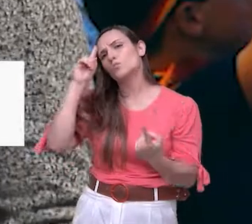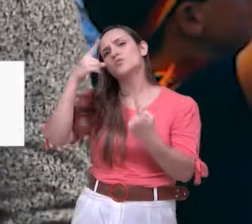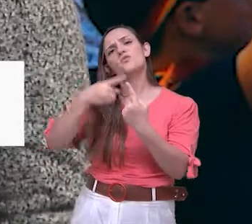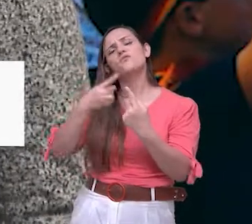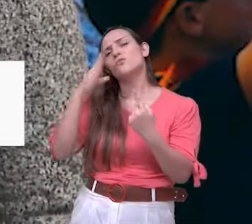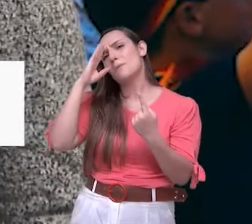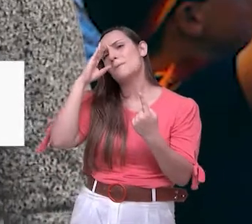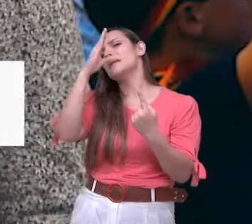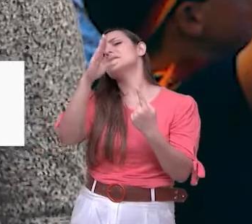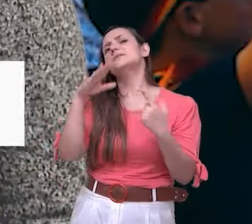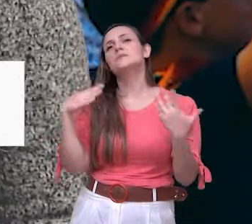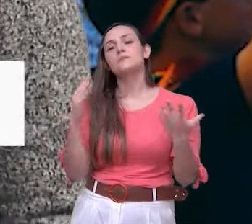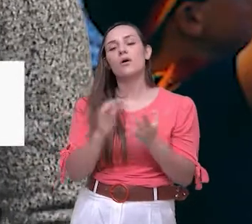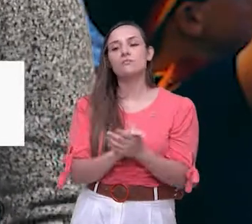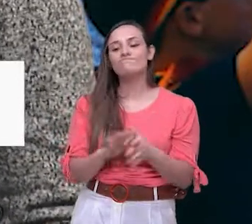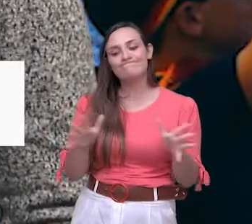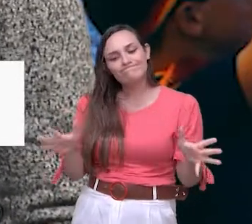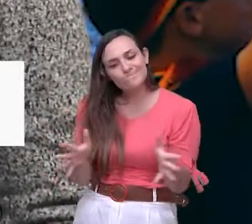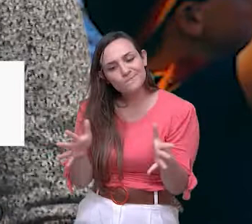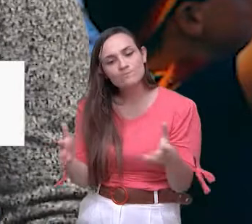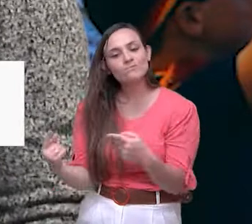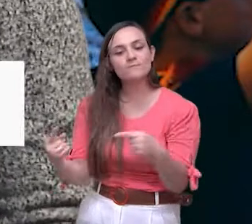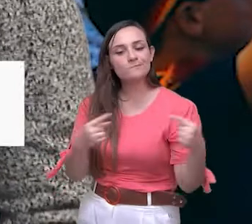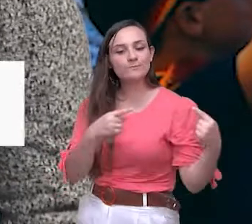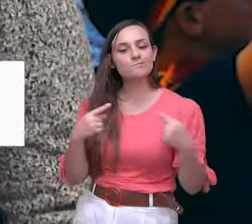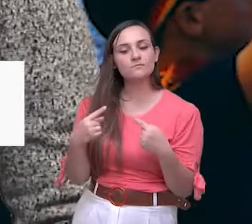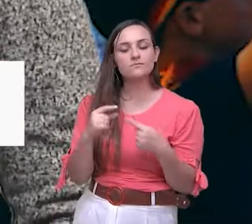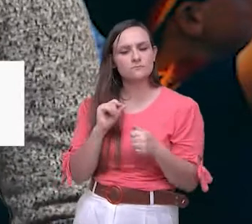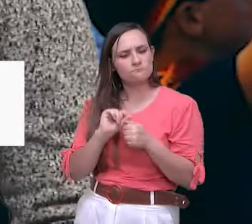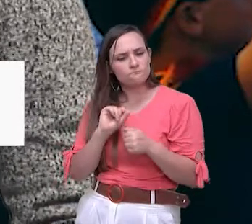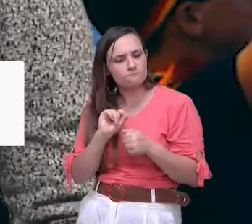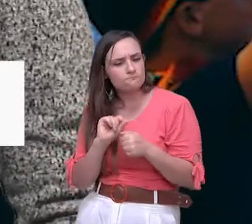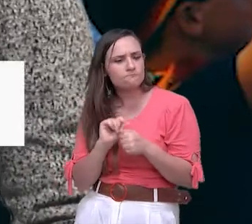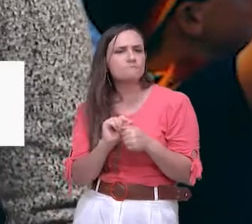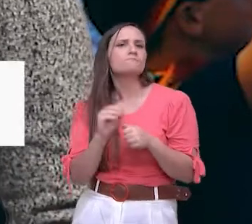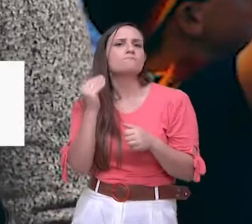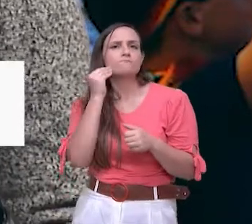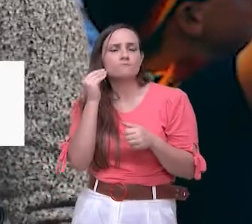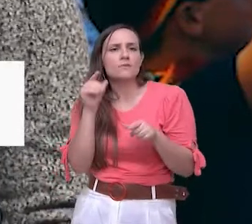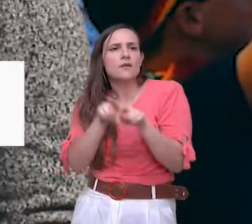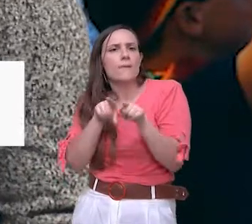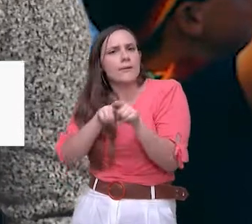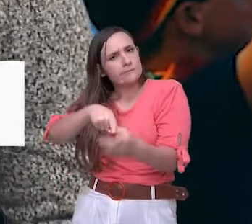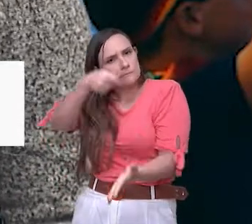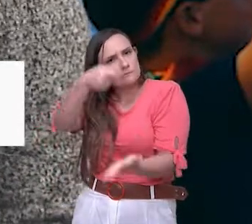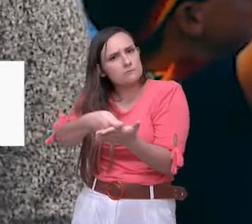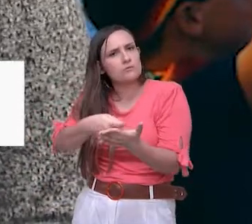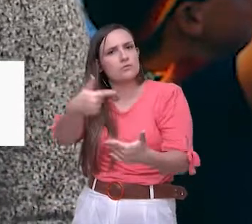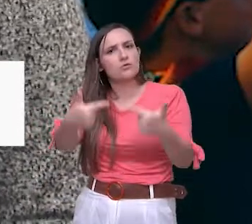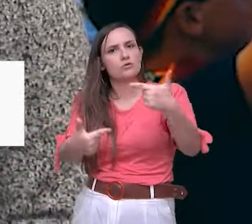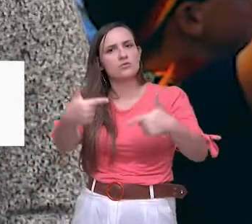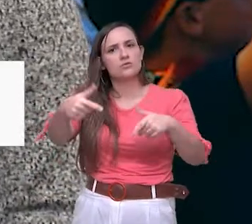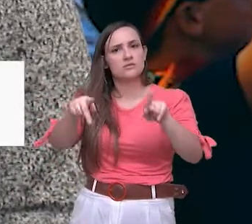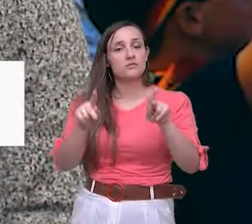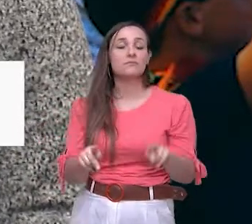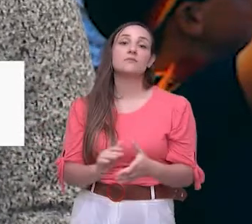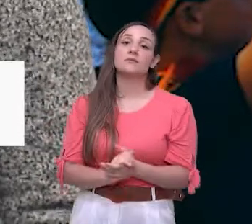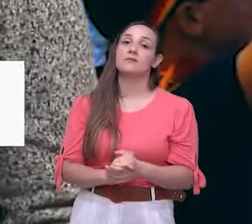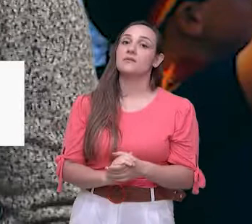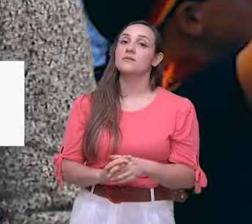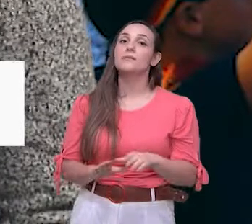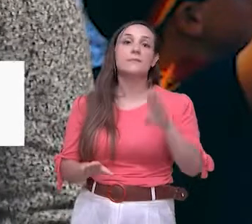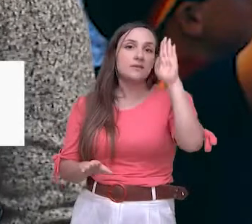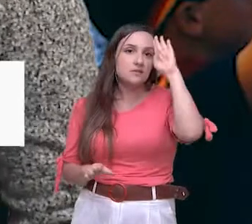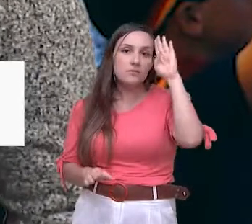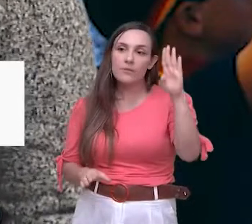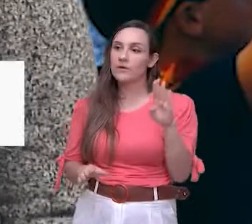tem como um dos objetivos principais discípulos a o fomento a elaboração a implementação de políticas públicas